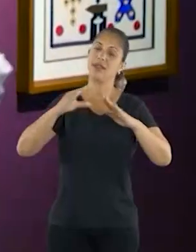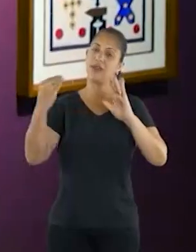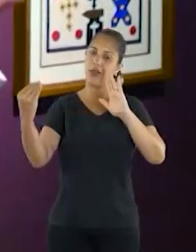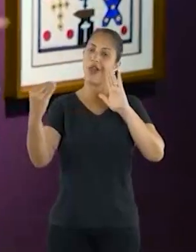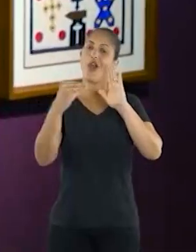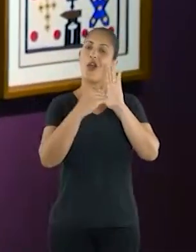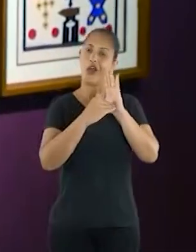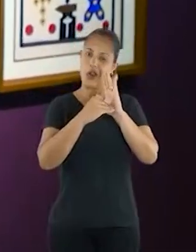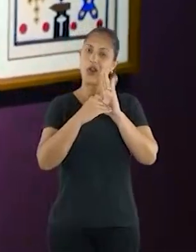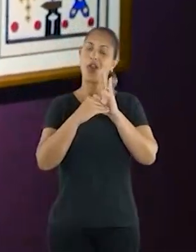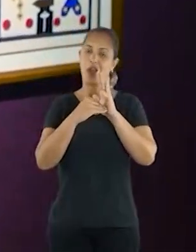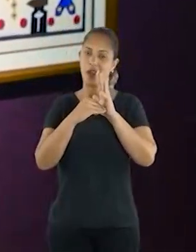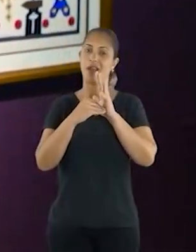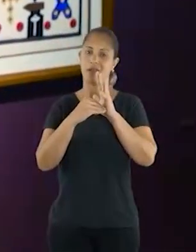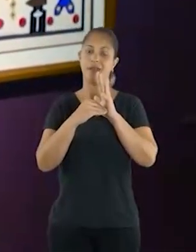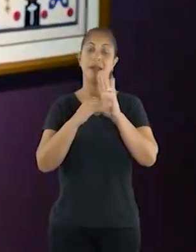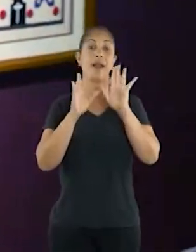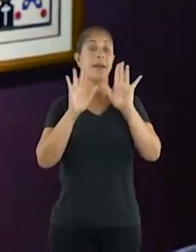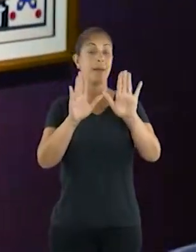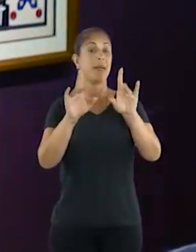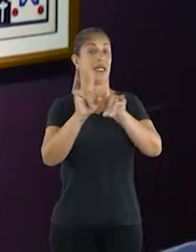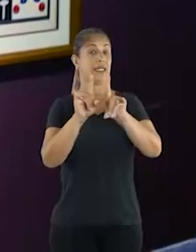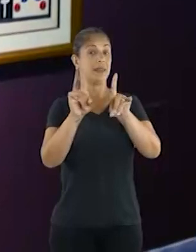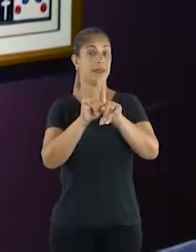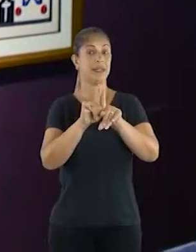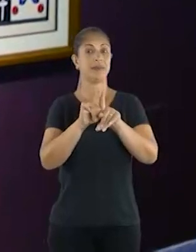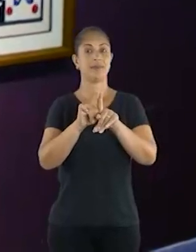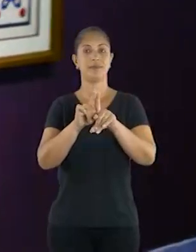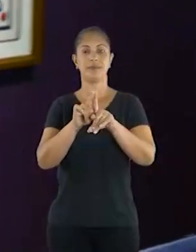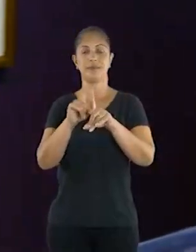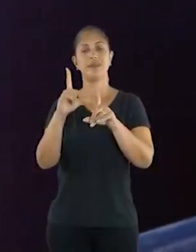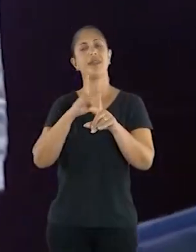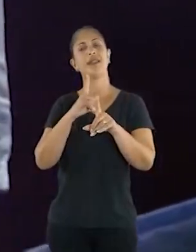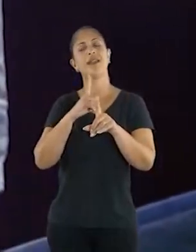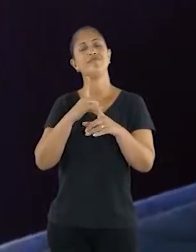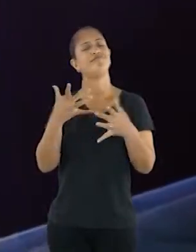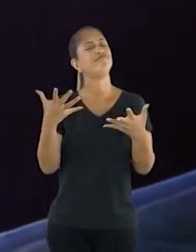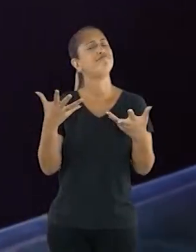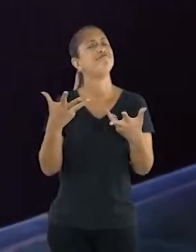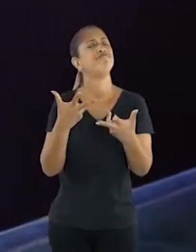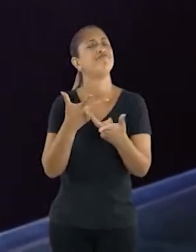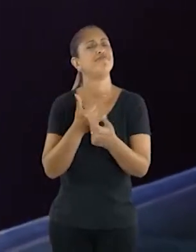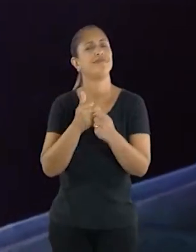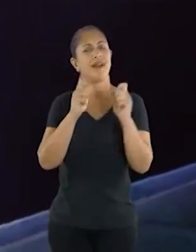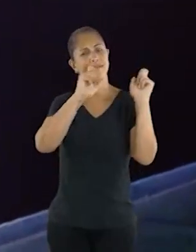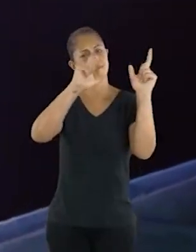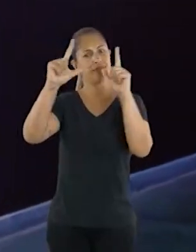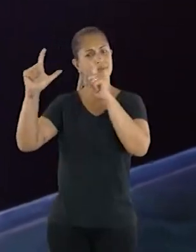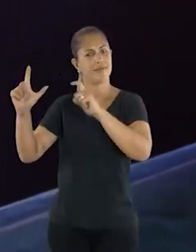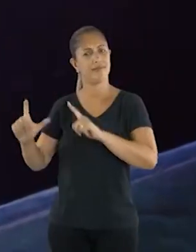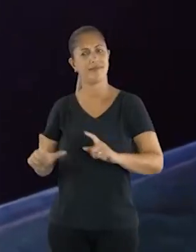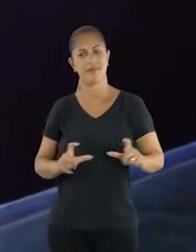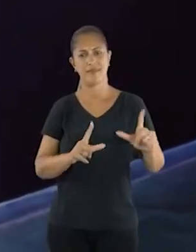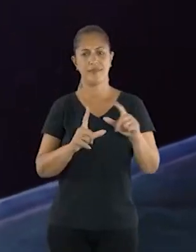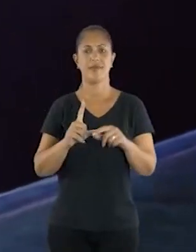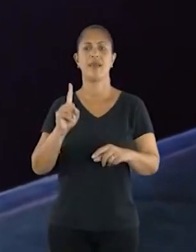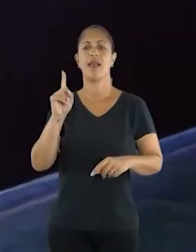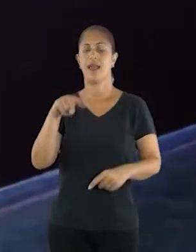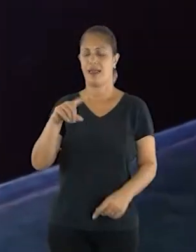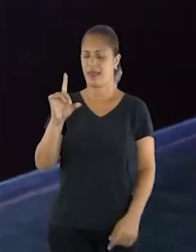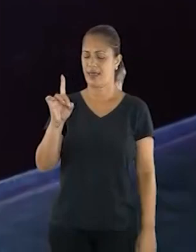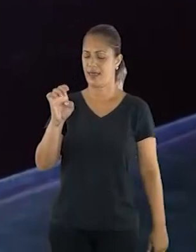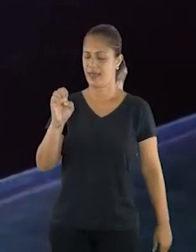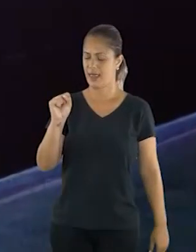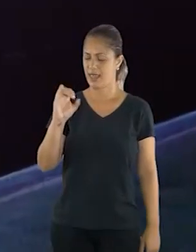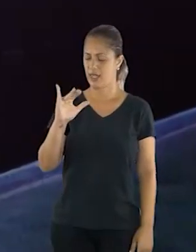ilustra as obras dele, mas aí ele faz esse conjunto extraordinário que se chama 10